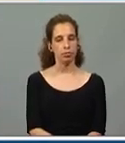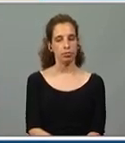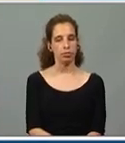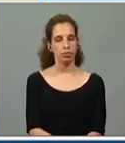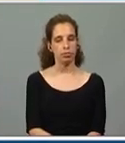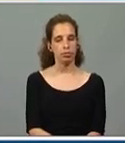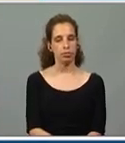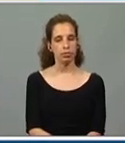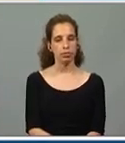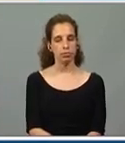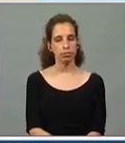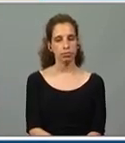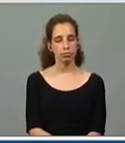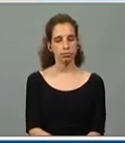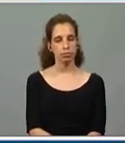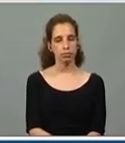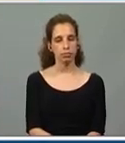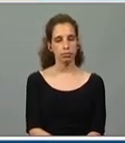Portanto,